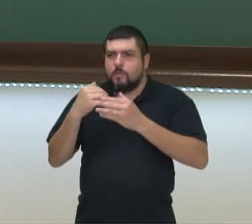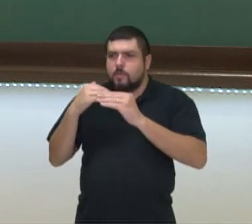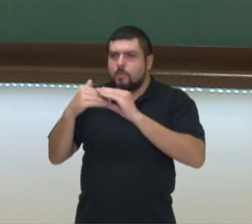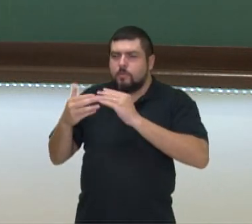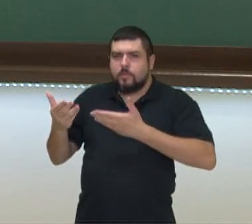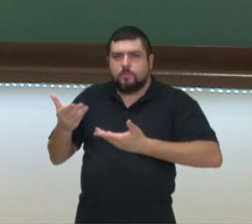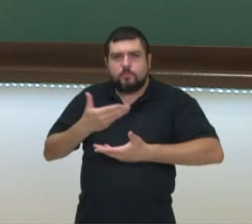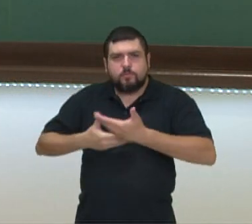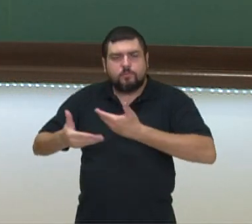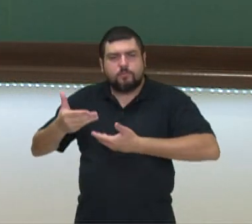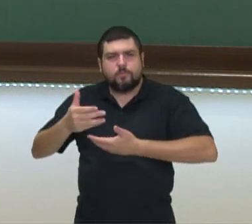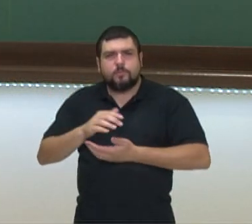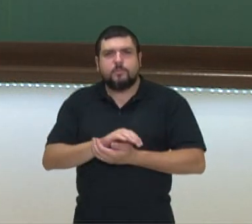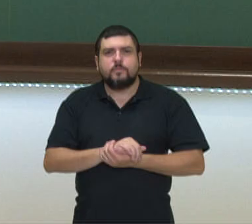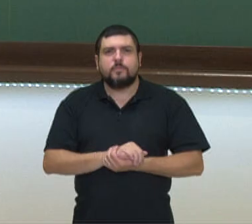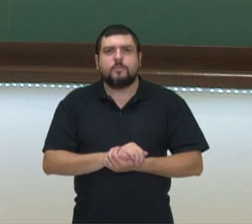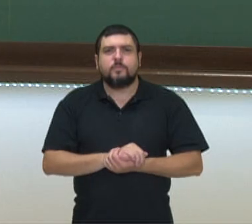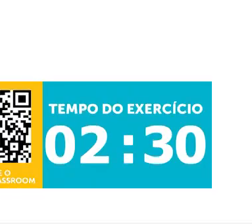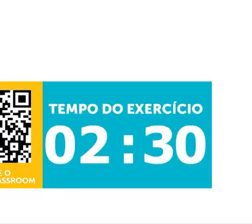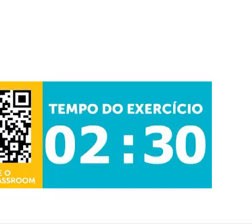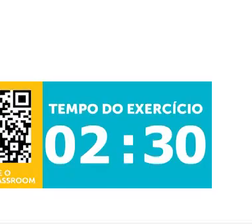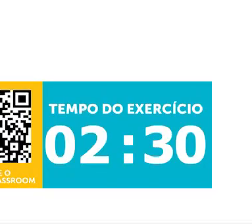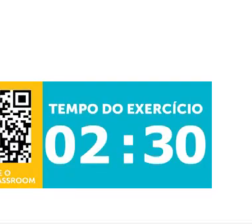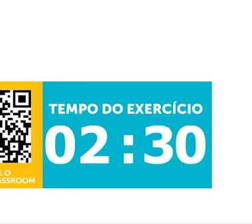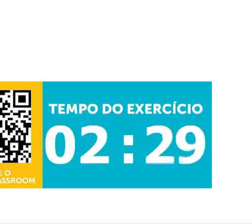turma e a gente volta para corrigir a atividade.